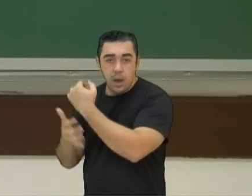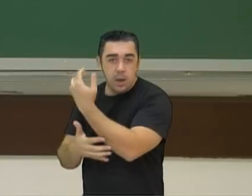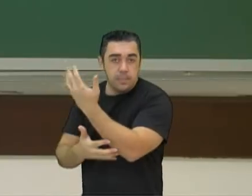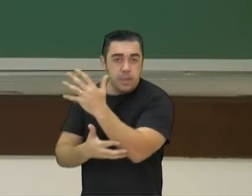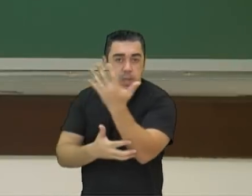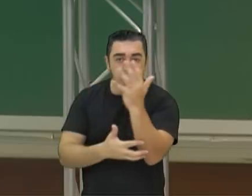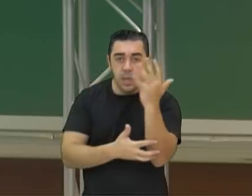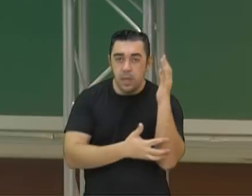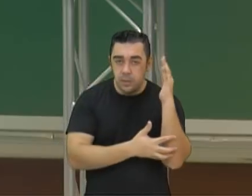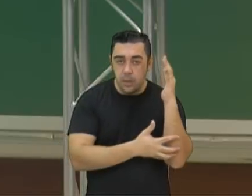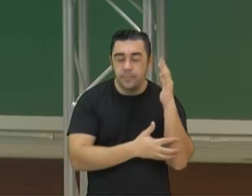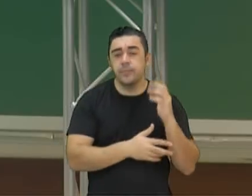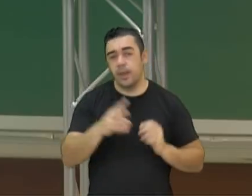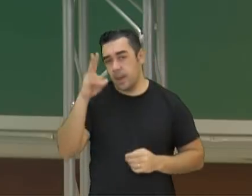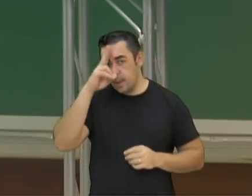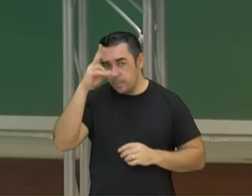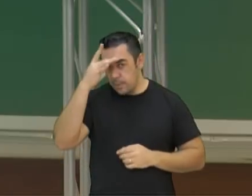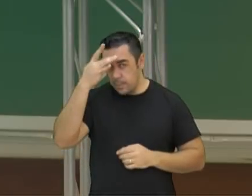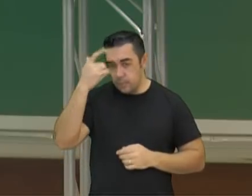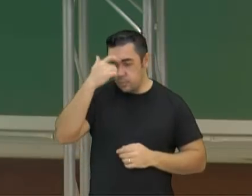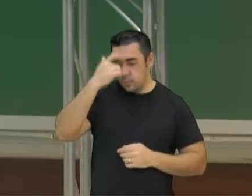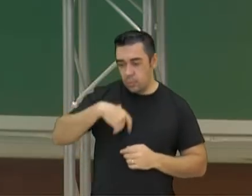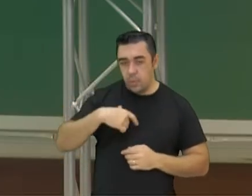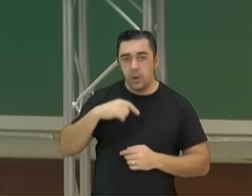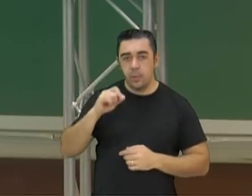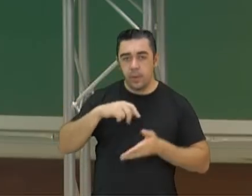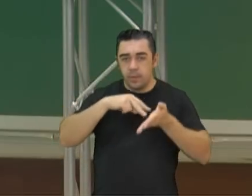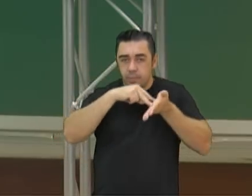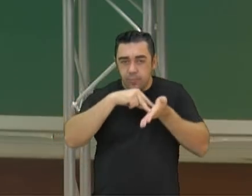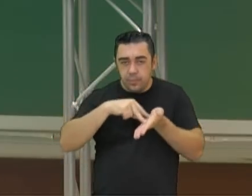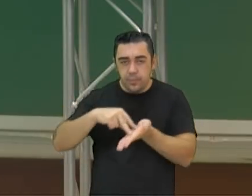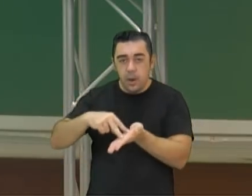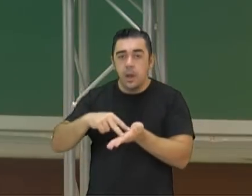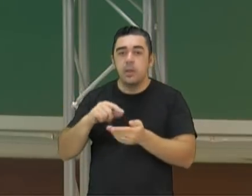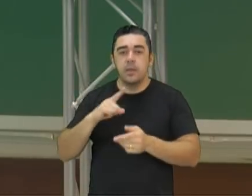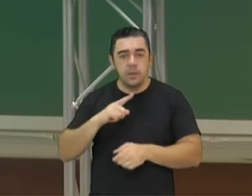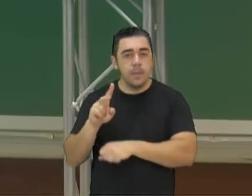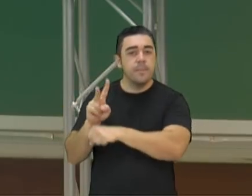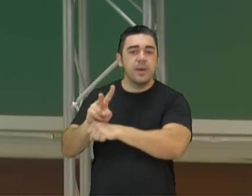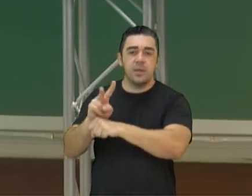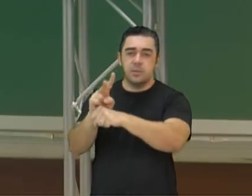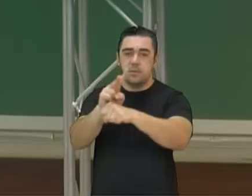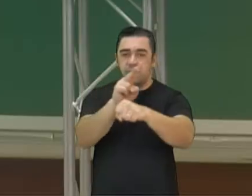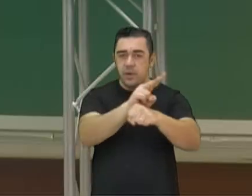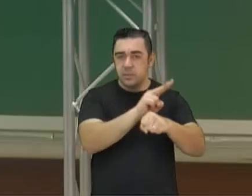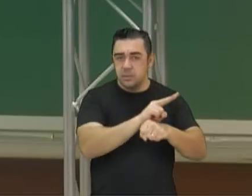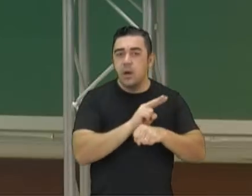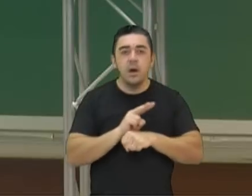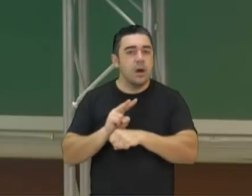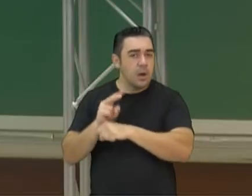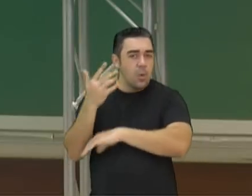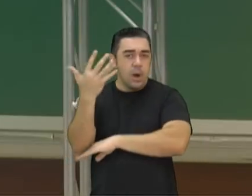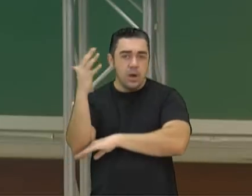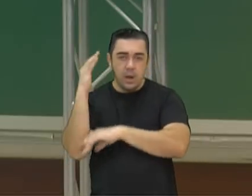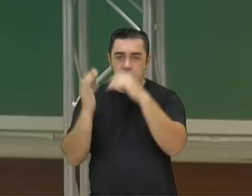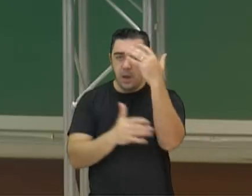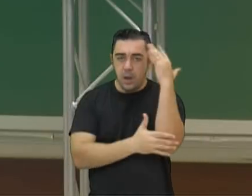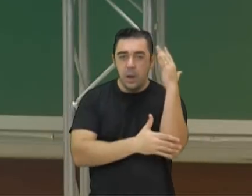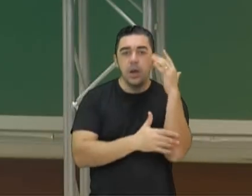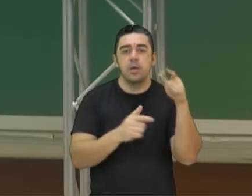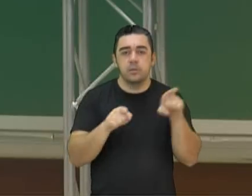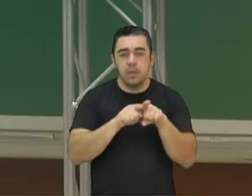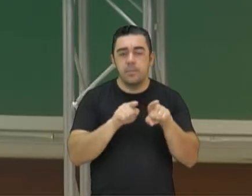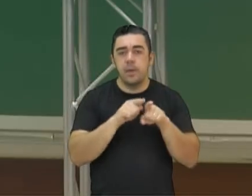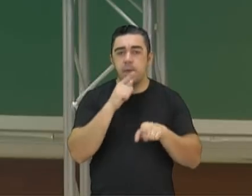os surfistas eles têm um compromisso com a preservação daquele meio ambiente litorâneo,